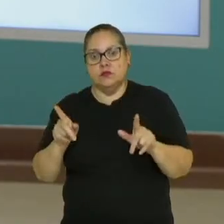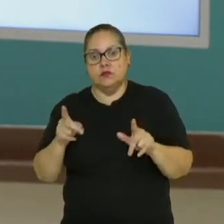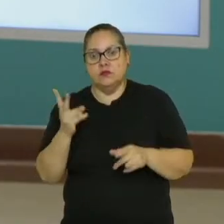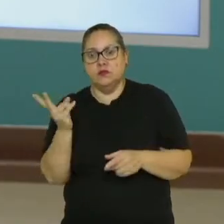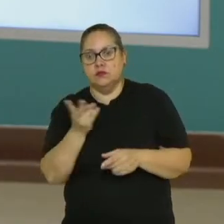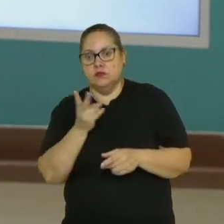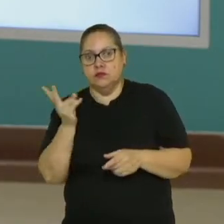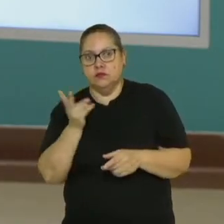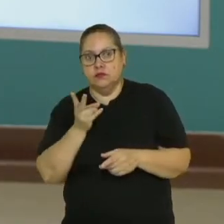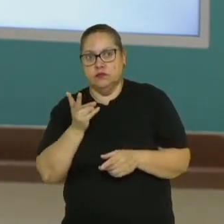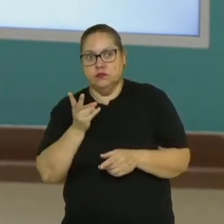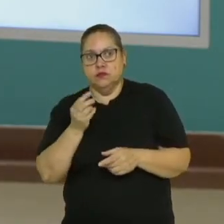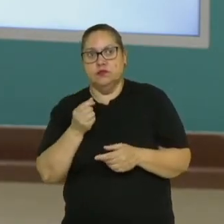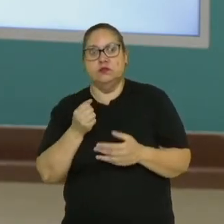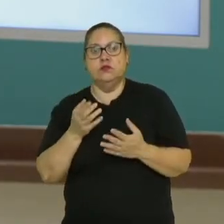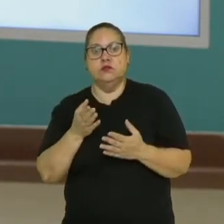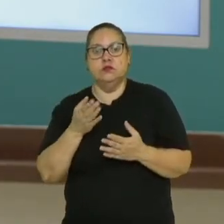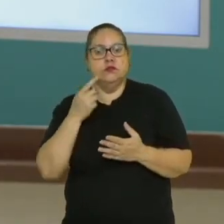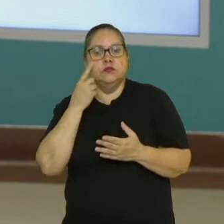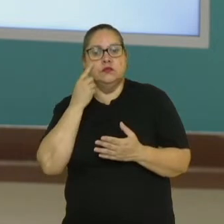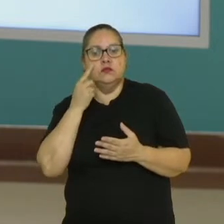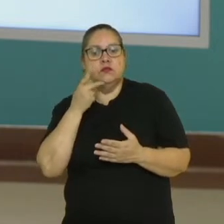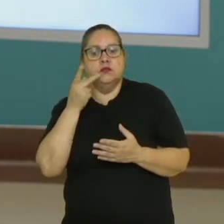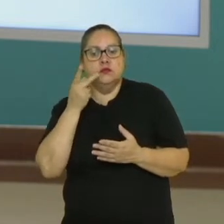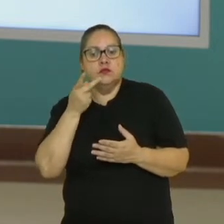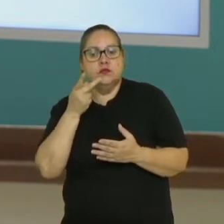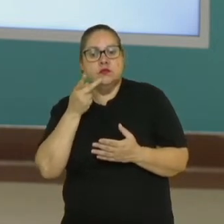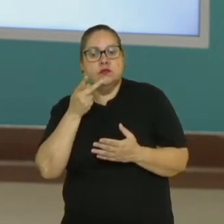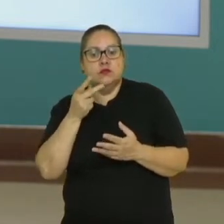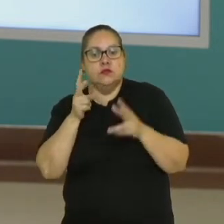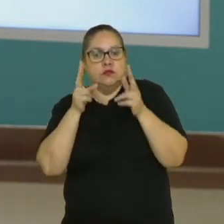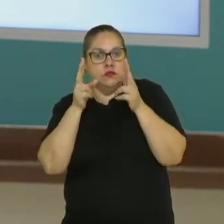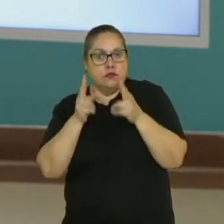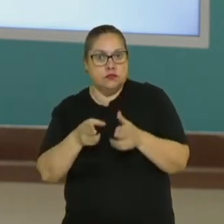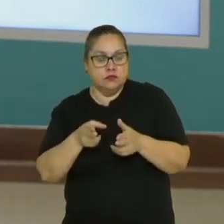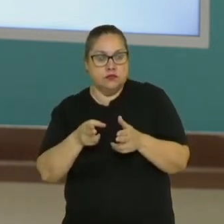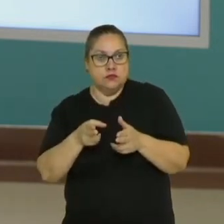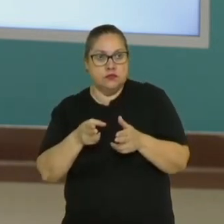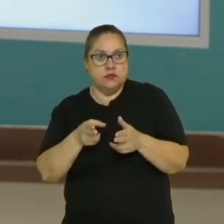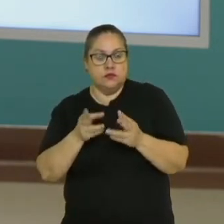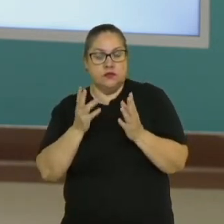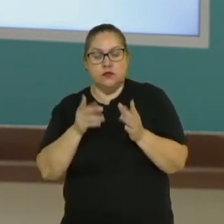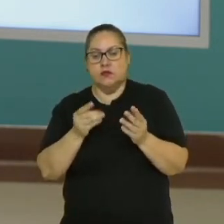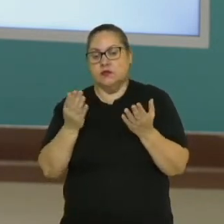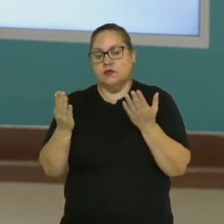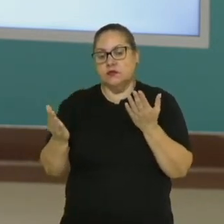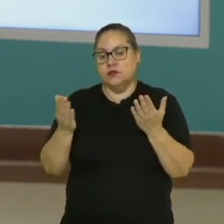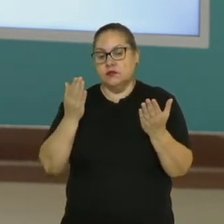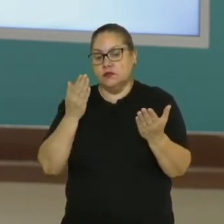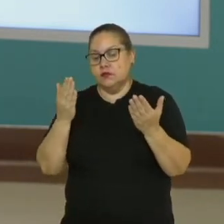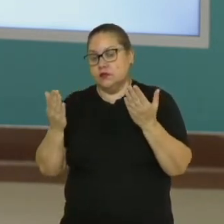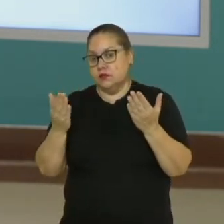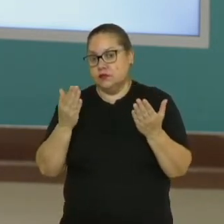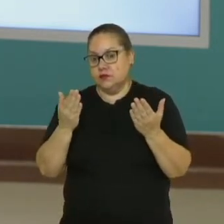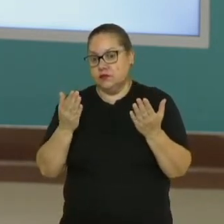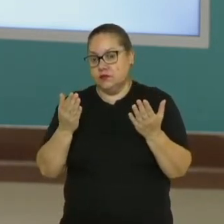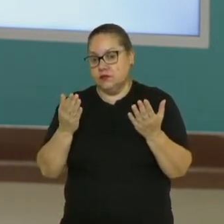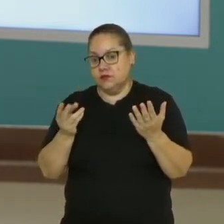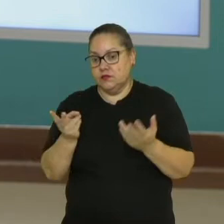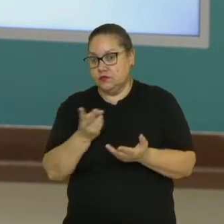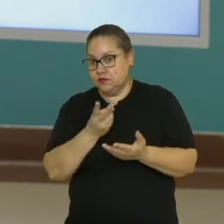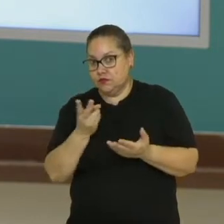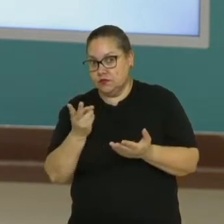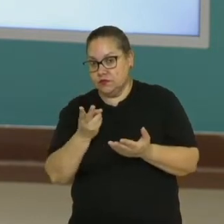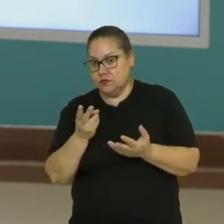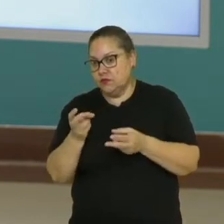diferença entre elas? Então, a gente não está falando de semelhanças. A gente quer fazer um comparativo entre as duas